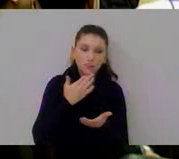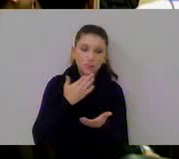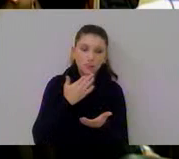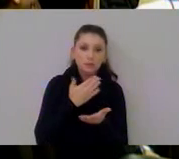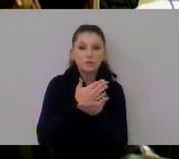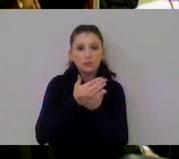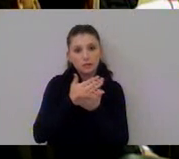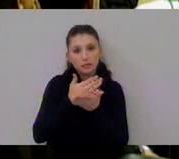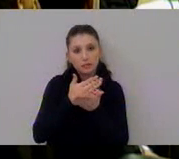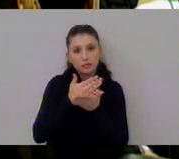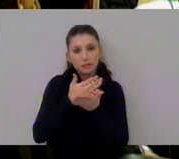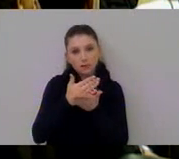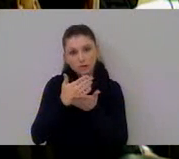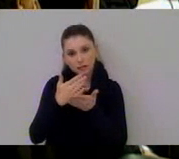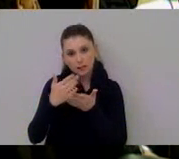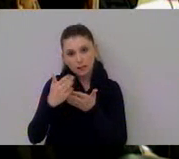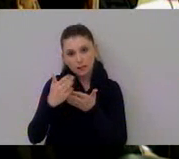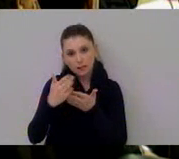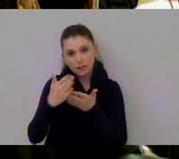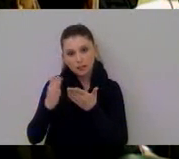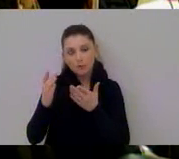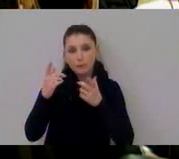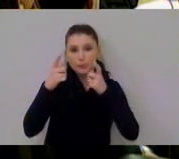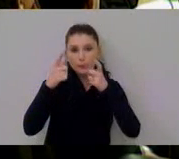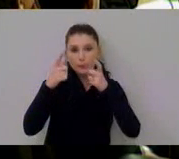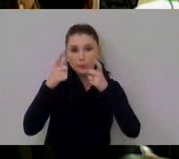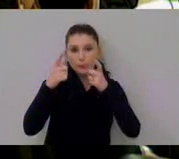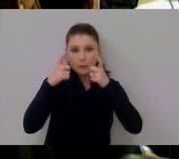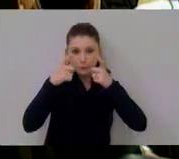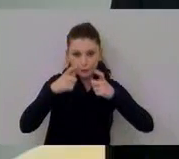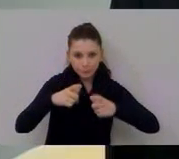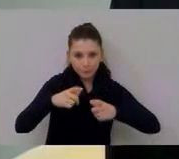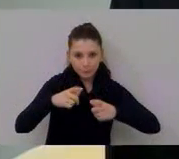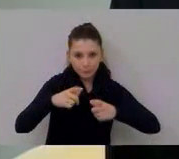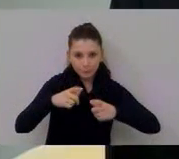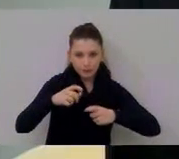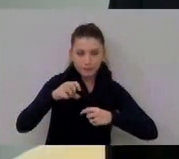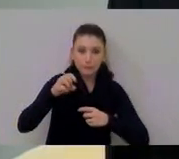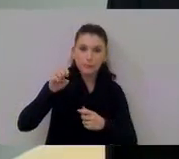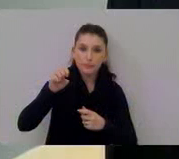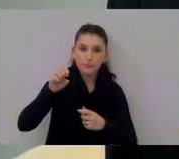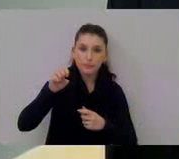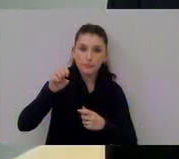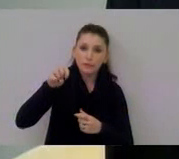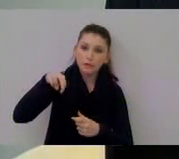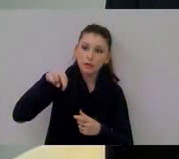pelo bairro Nossa Senhora da Salete,